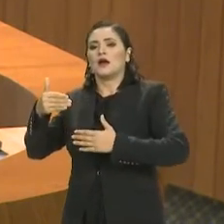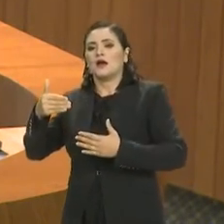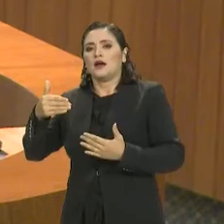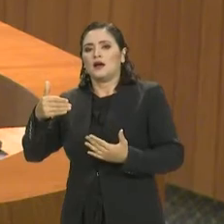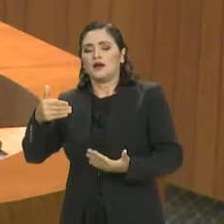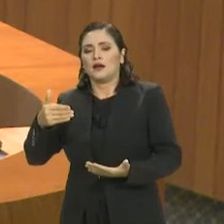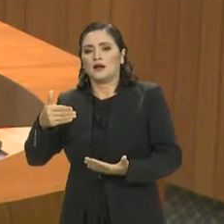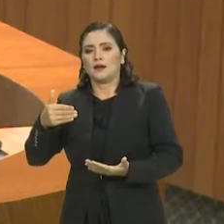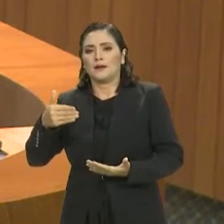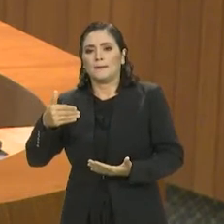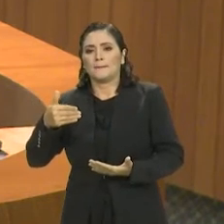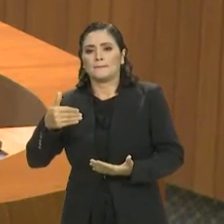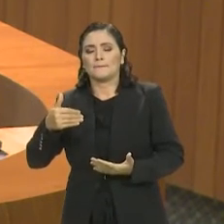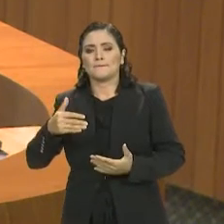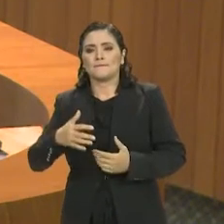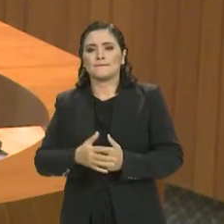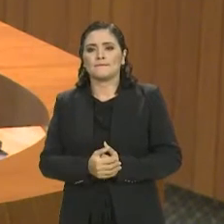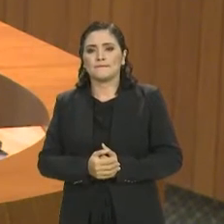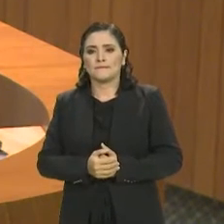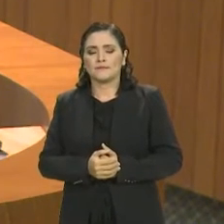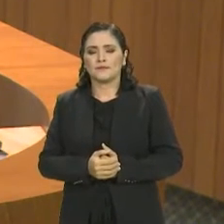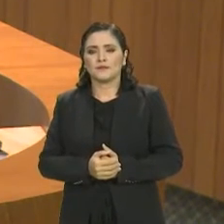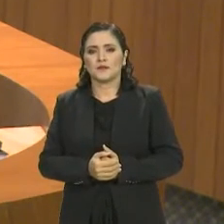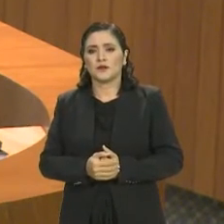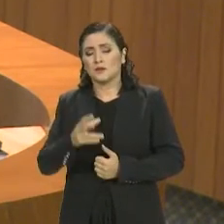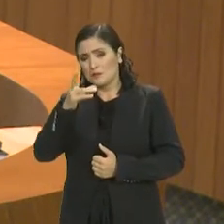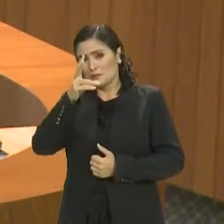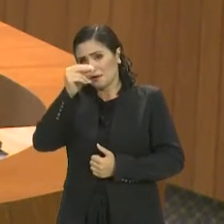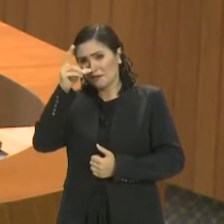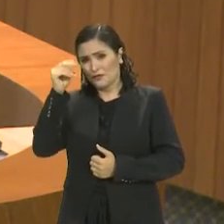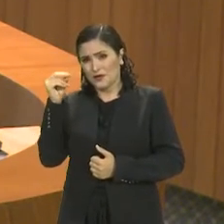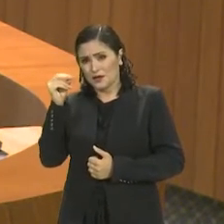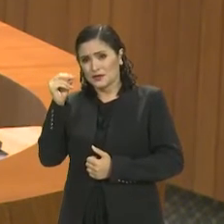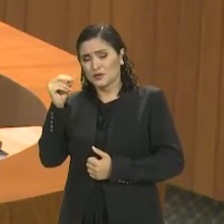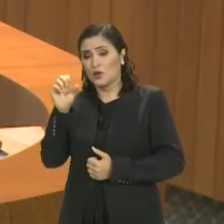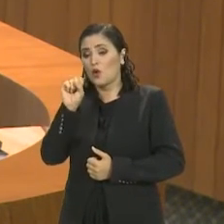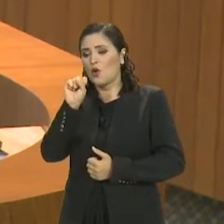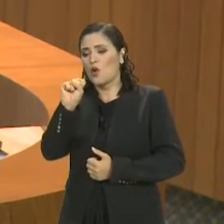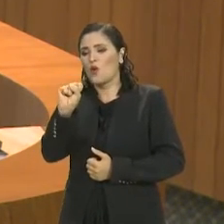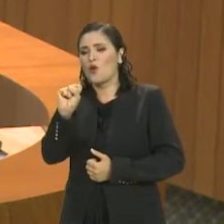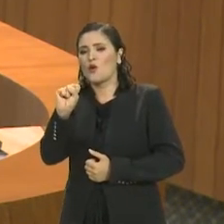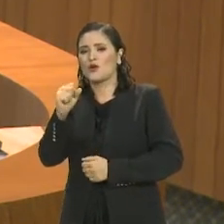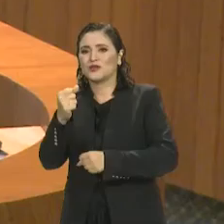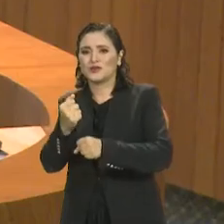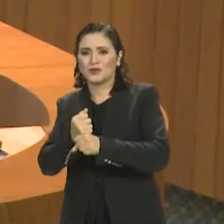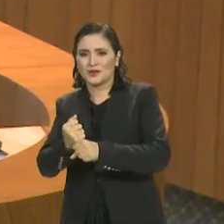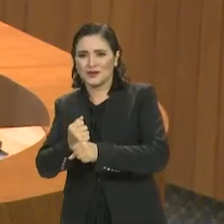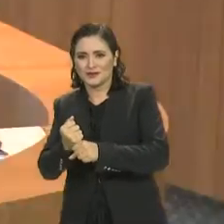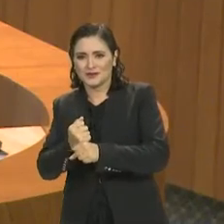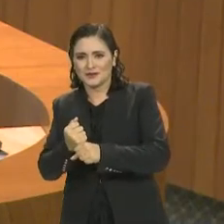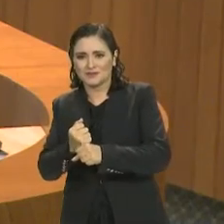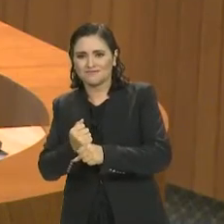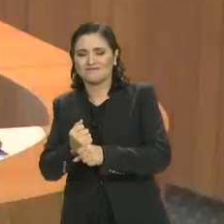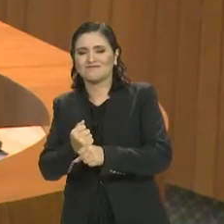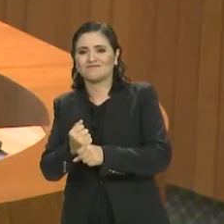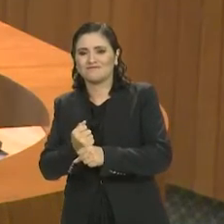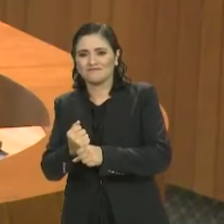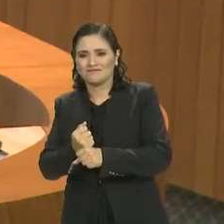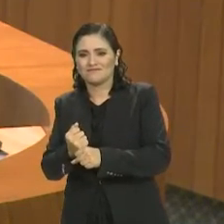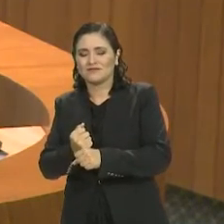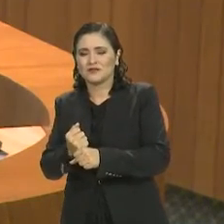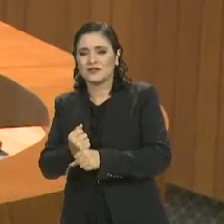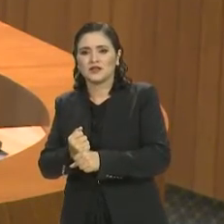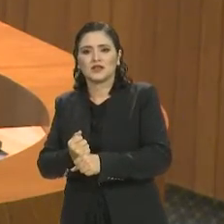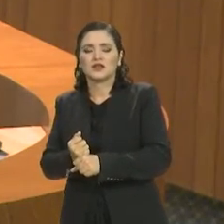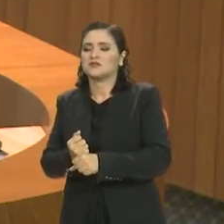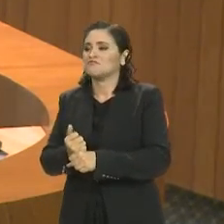mudança que ele fez foi para pior. Infelizmente, nunca se viu tanta greve, tanto desacerto, tanto desajuste no sistema de transporte